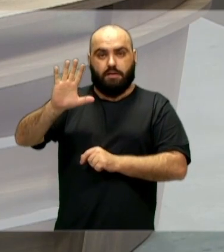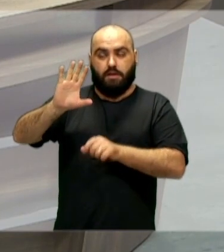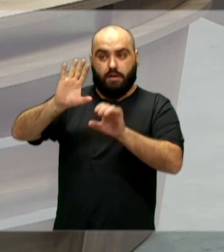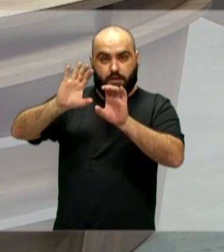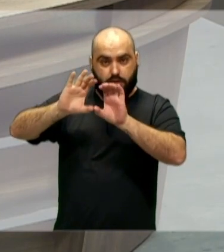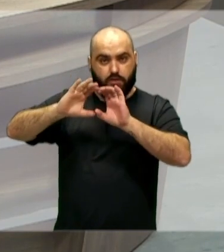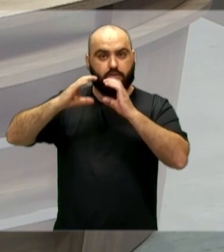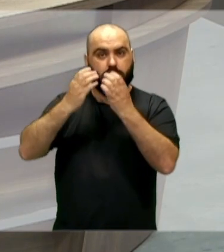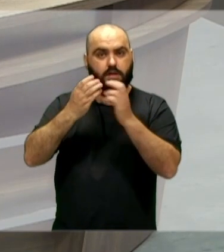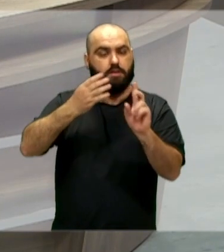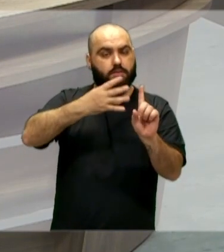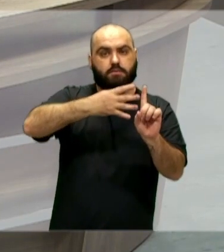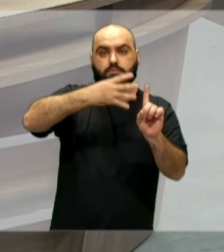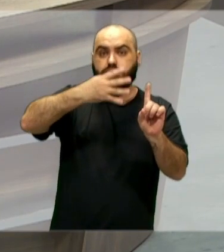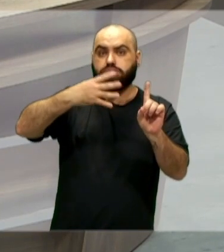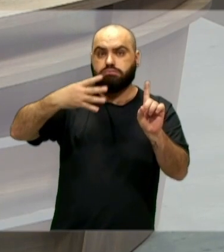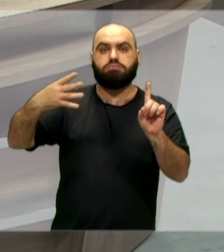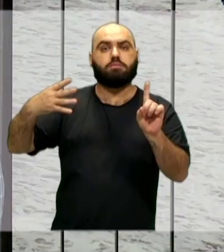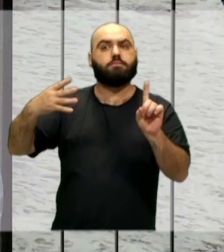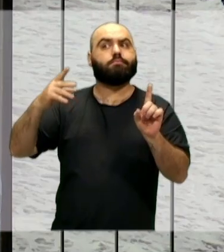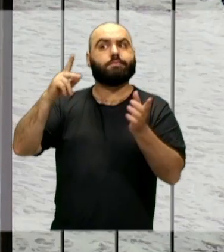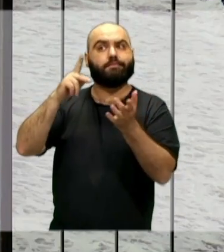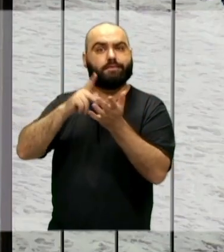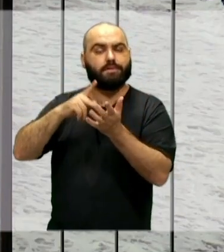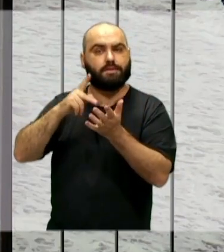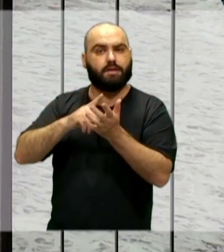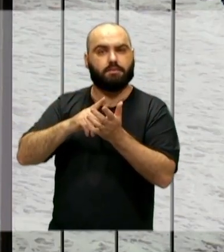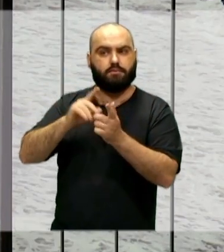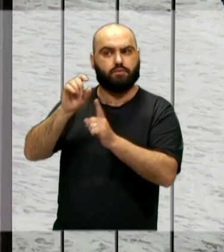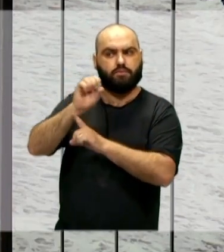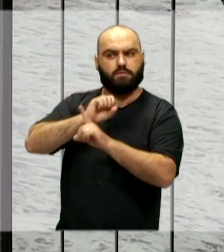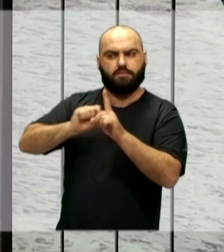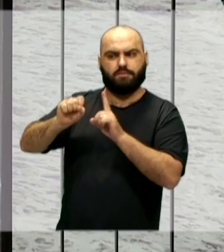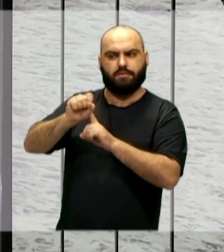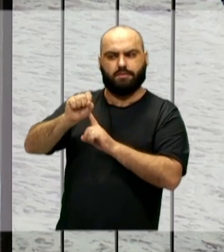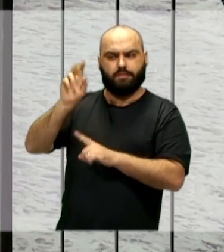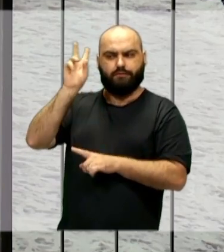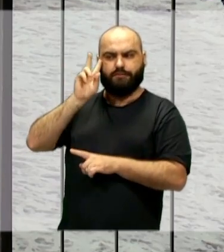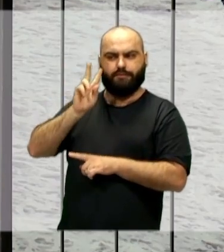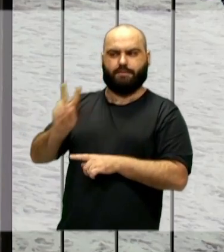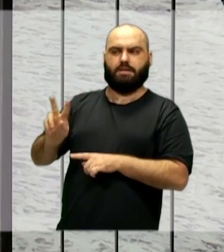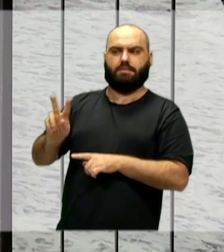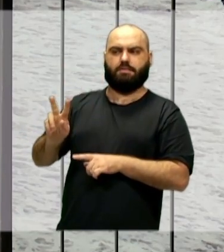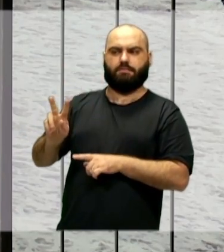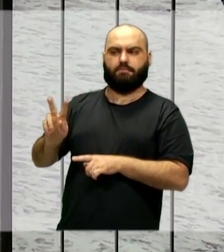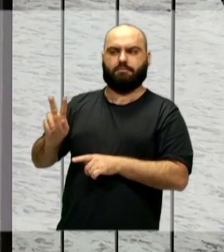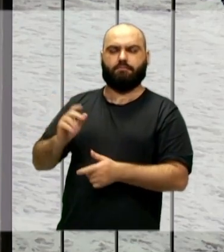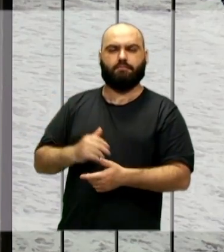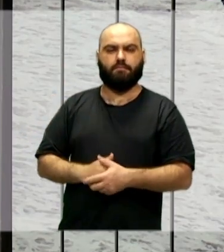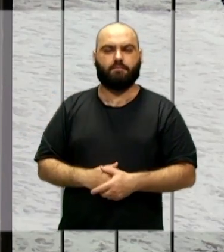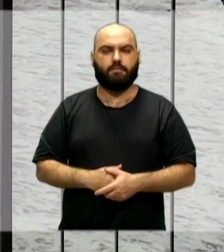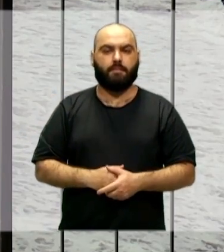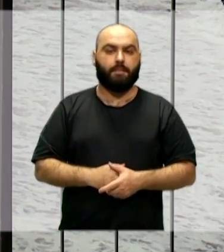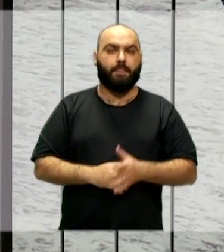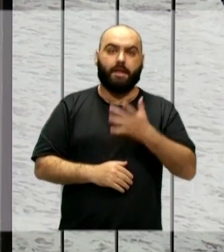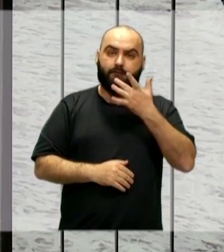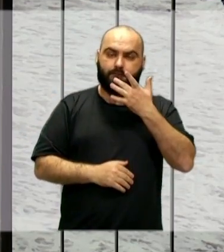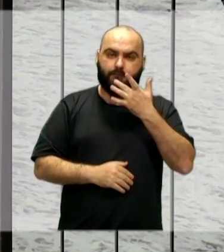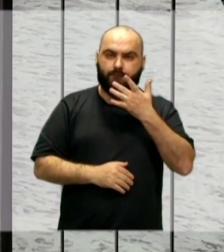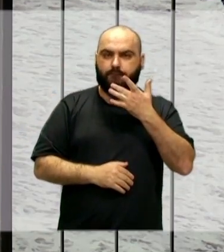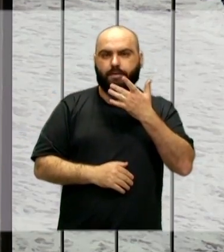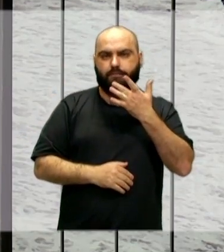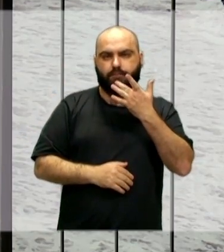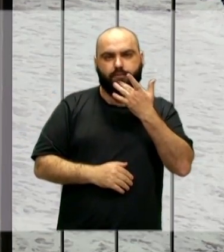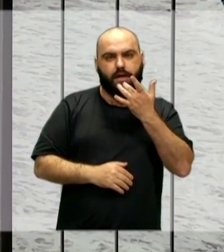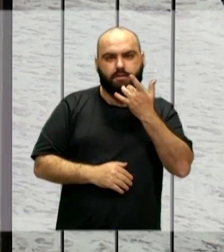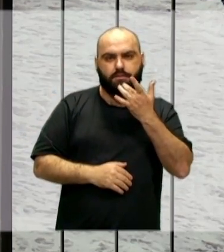tempo, ela era realmente uma caricatura vista pela sociedade. Era muito mais fácil a gente aceitar um personagem